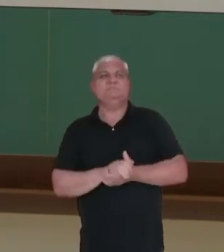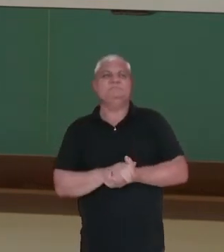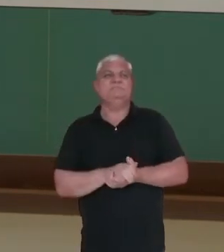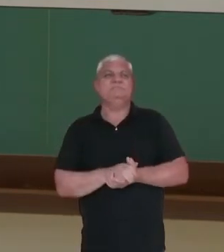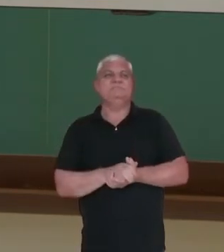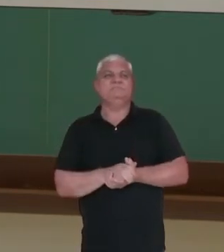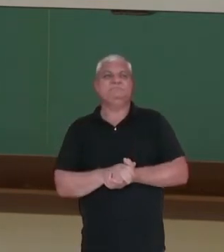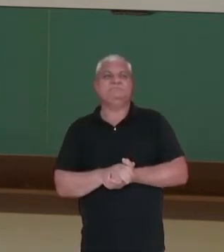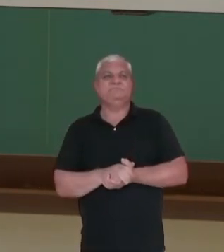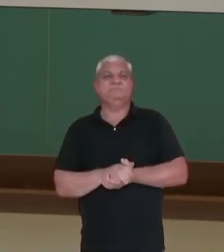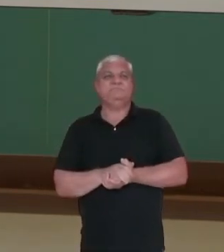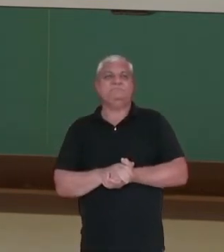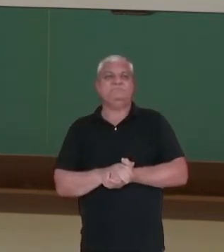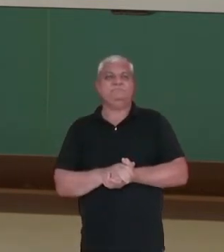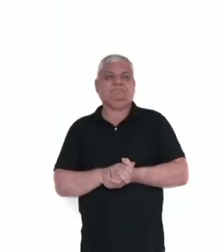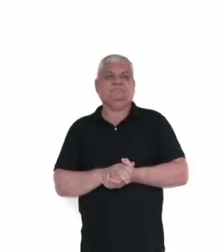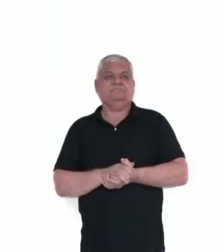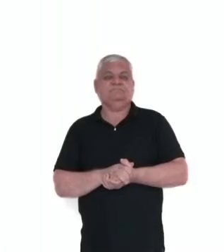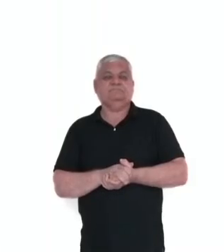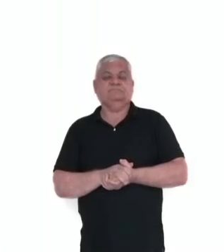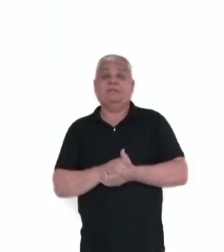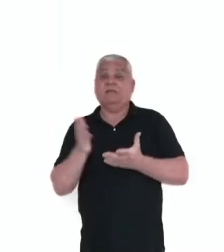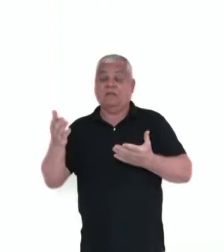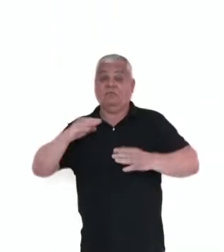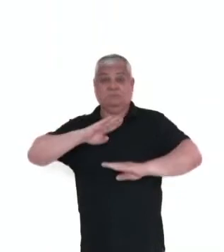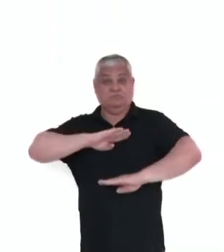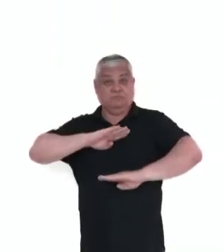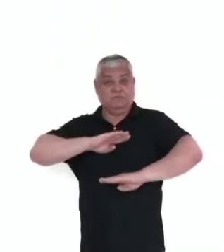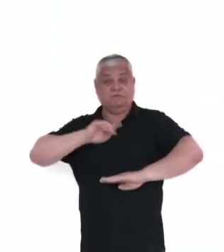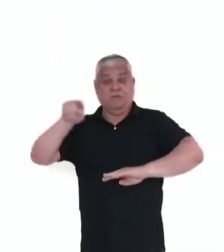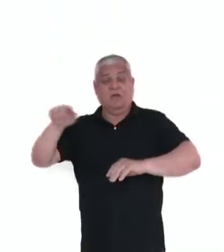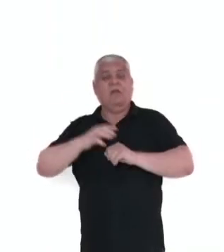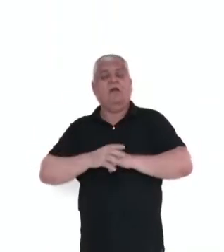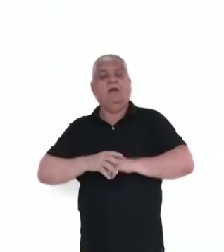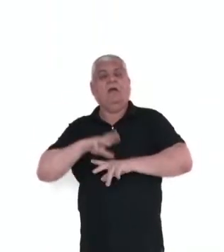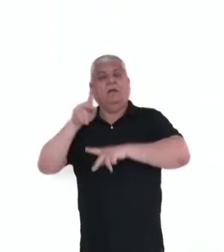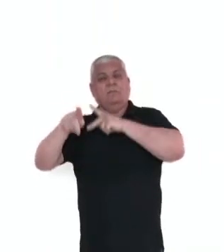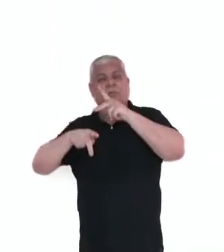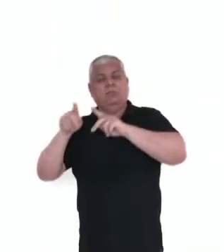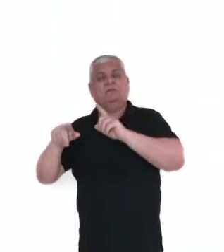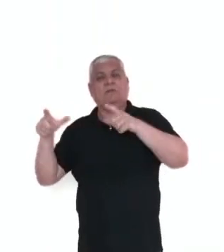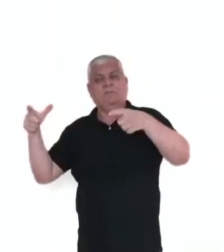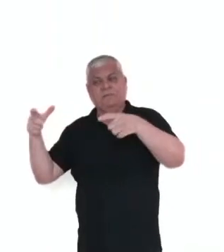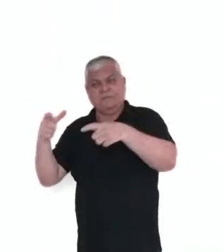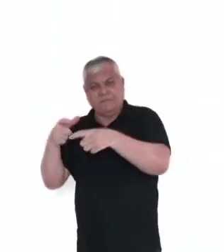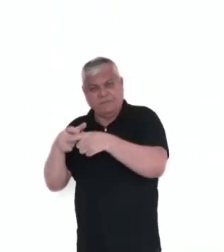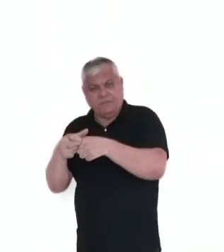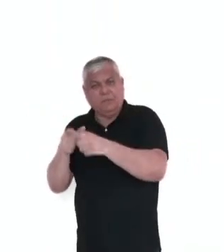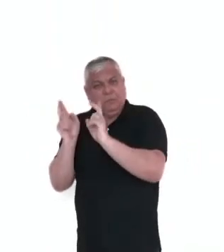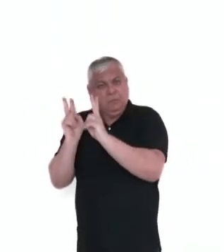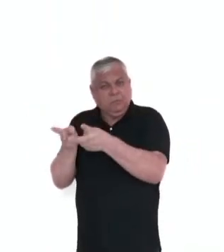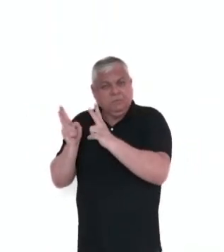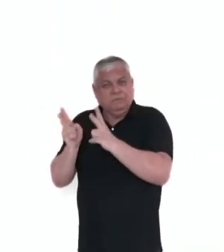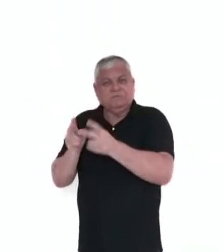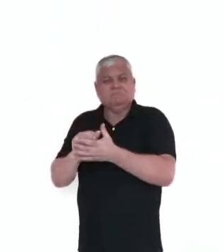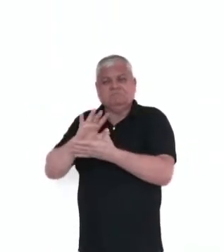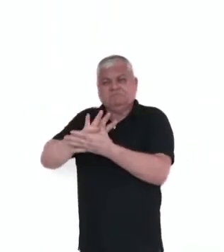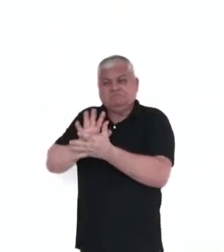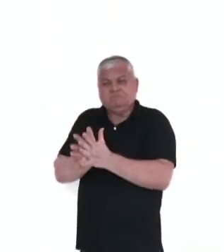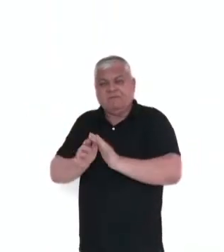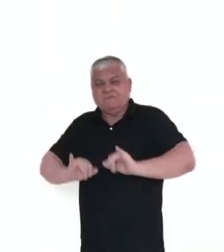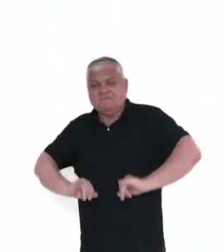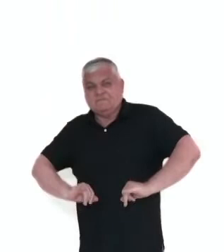E aqui temos, olha só, diante dessa situação, as minorias continuaram sendo reprimidas por